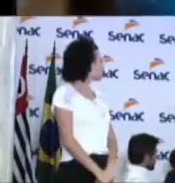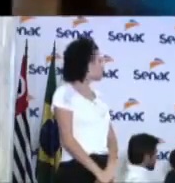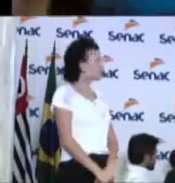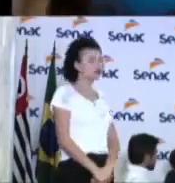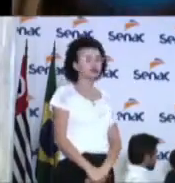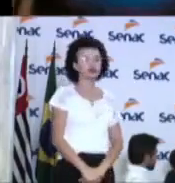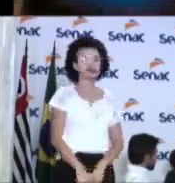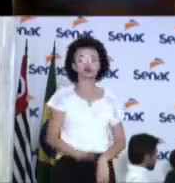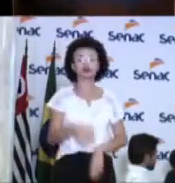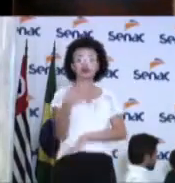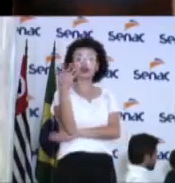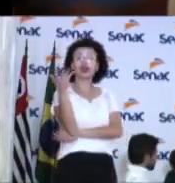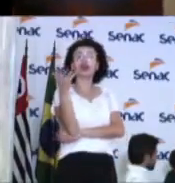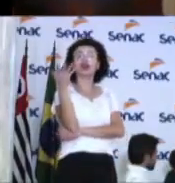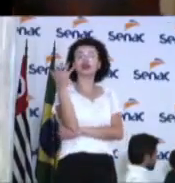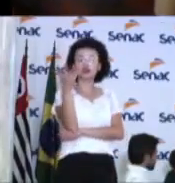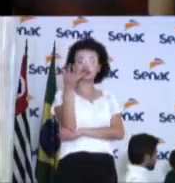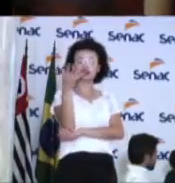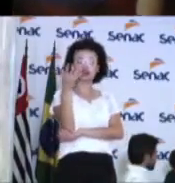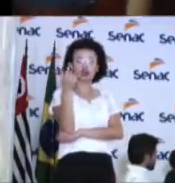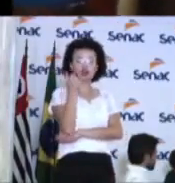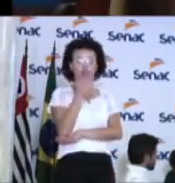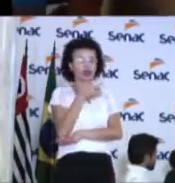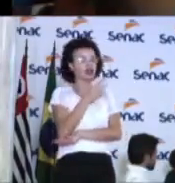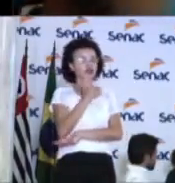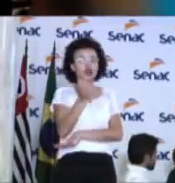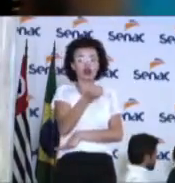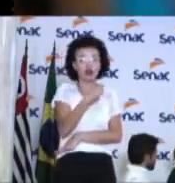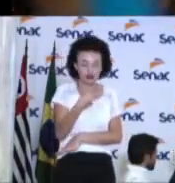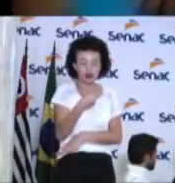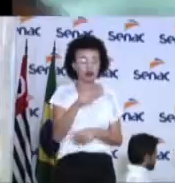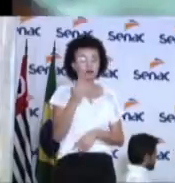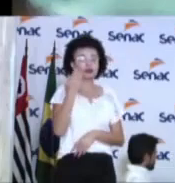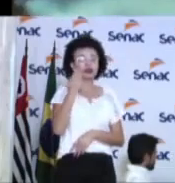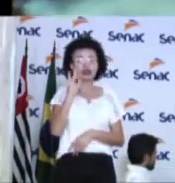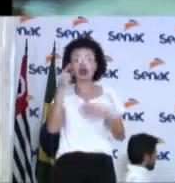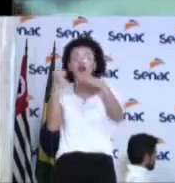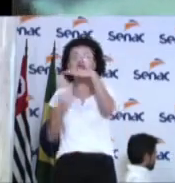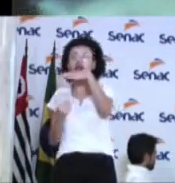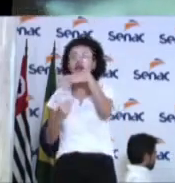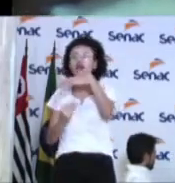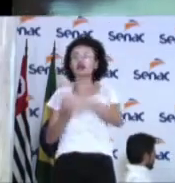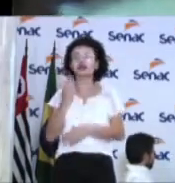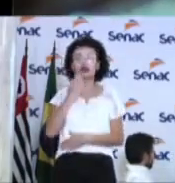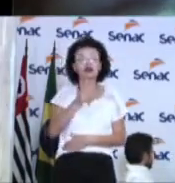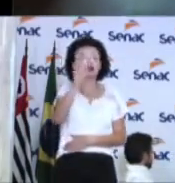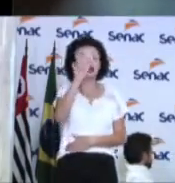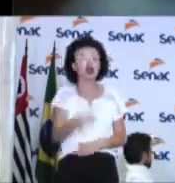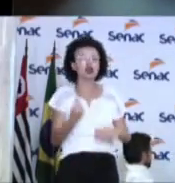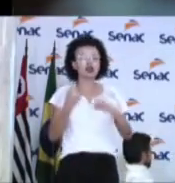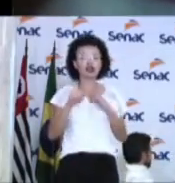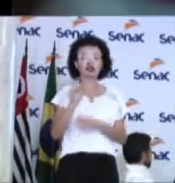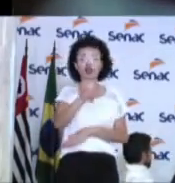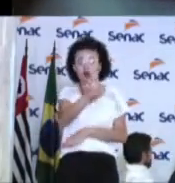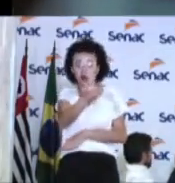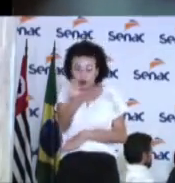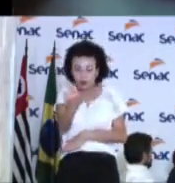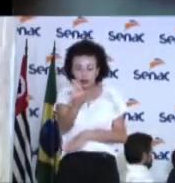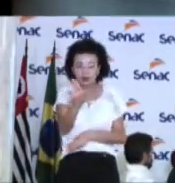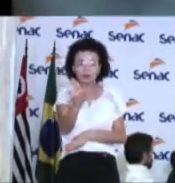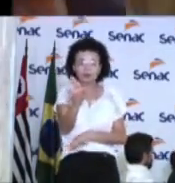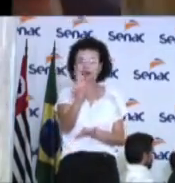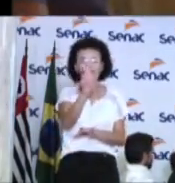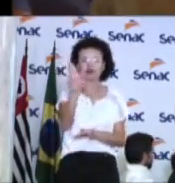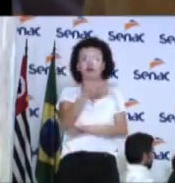O garçom da boa, ele não tem que entender só de bar. Ele tem que entender o cliente. Conhecer o cliente não só pelo nome, e sim pelo